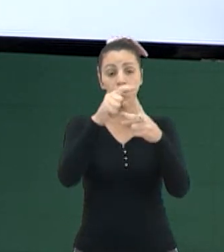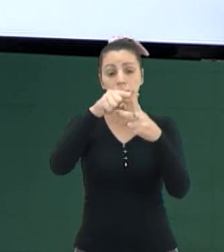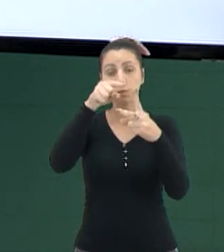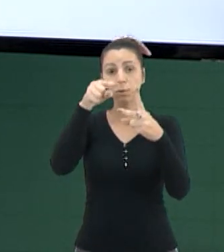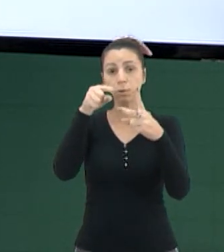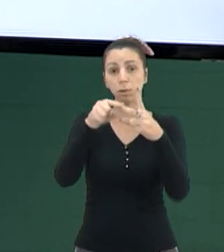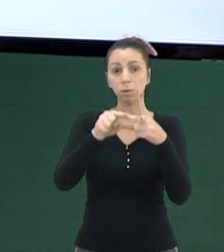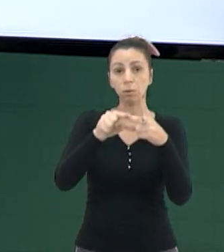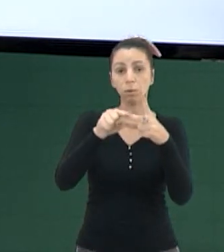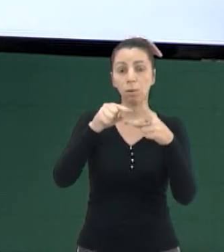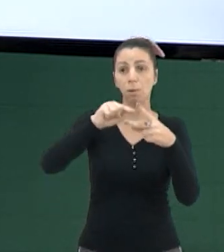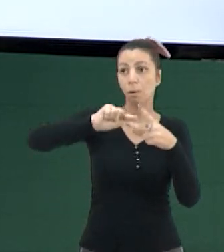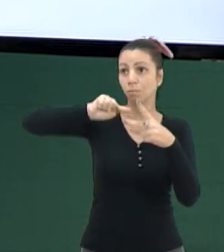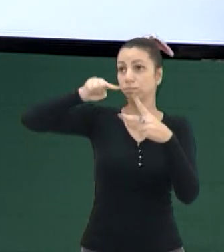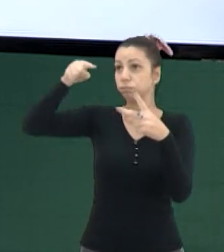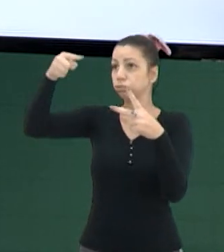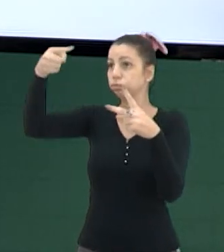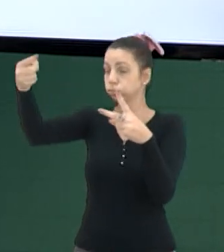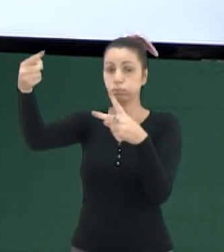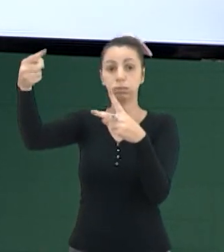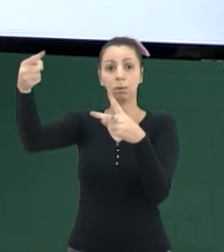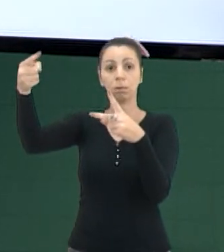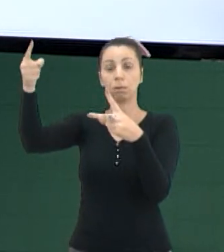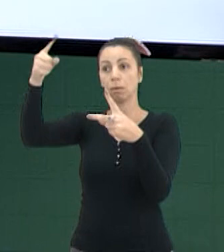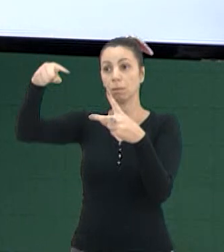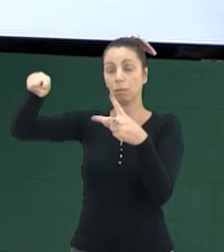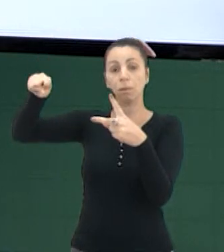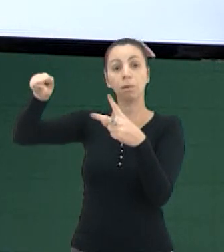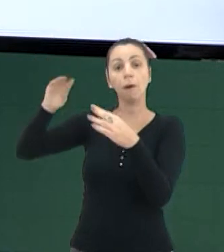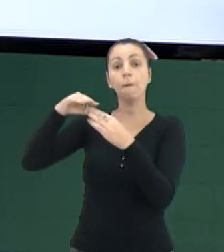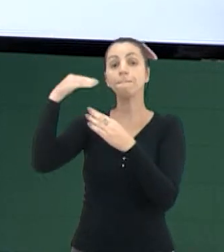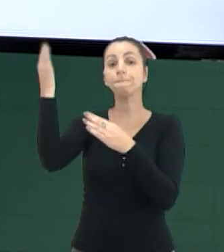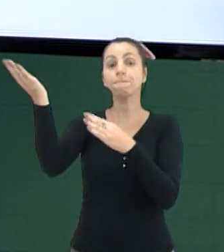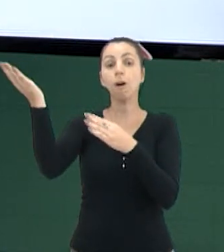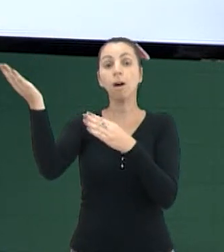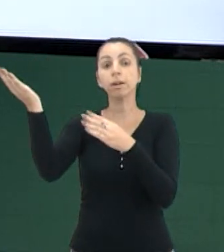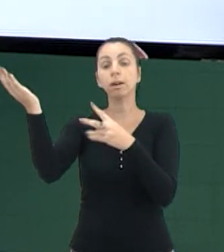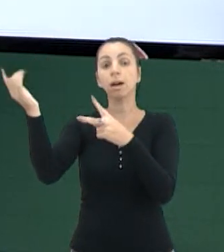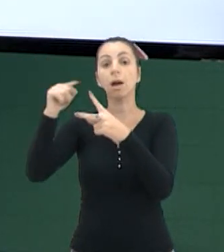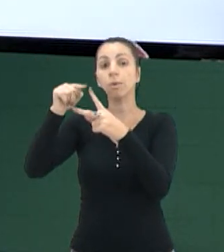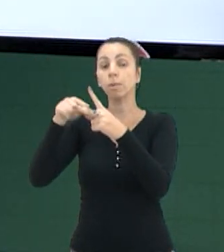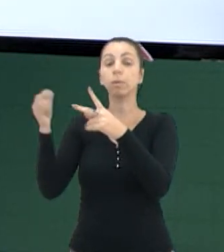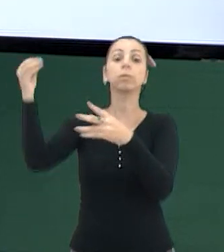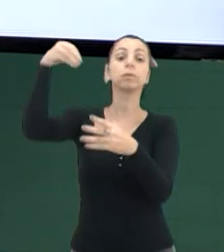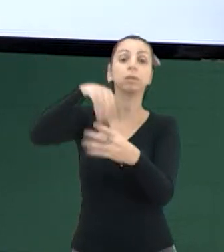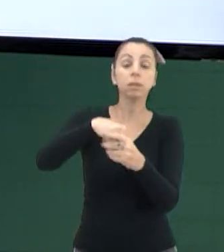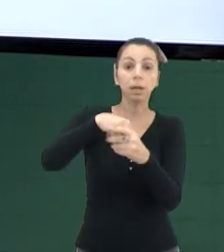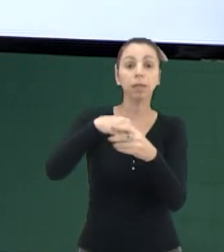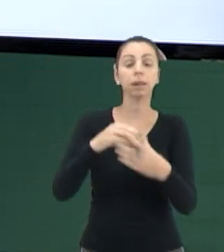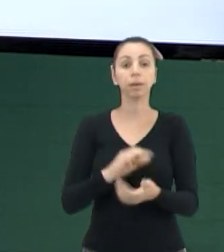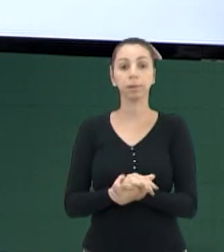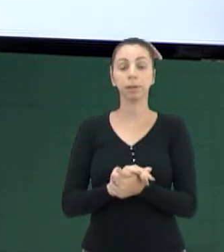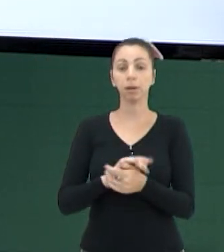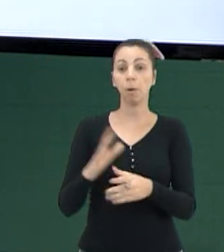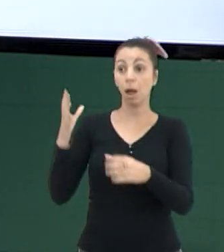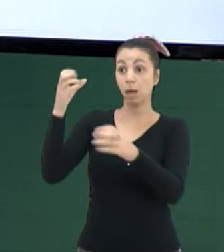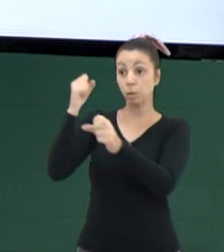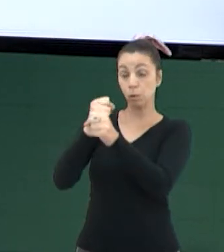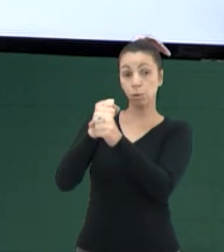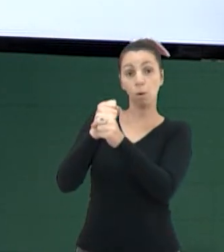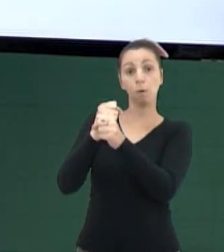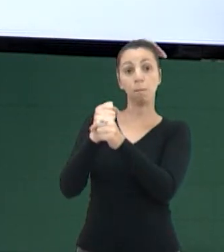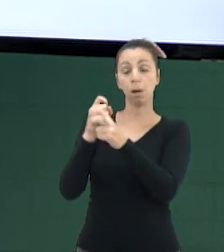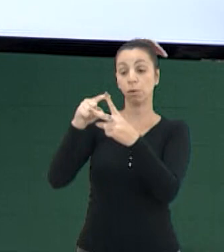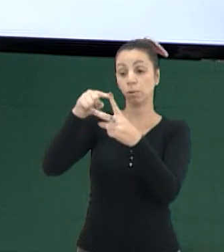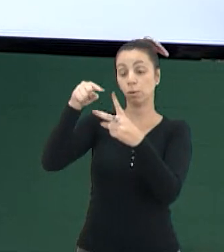aquele ângulo que é externo ao ângulo interno? Nós vimos isso. Então, a soma do ângulo externo vai ser igual ao